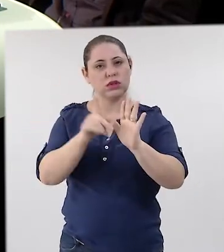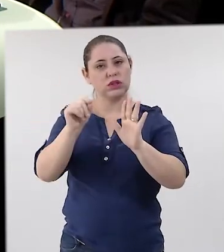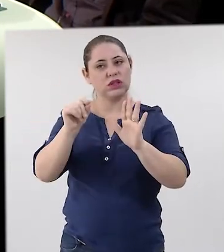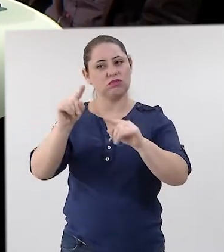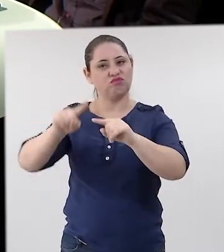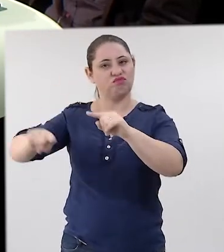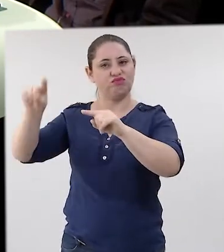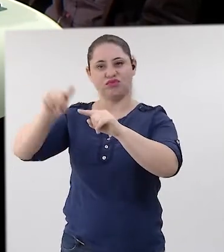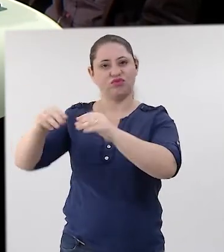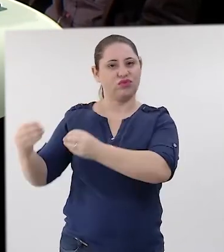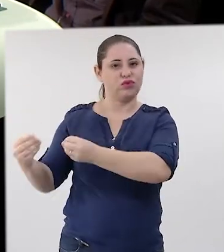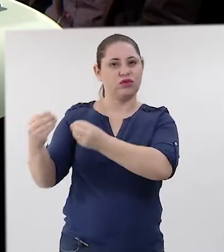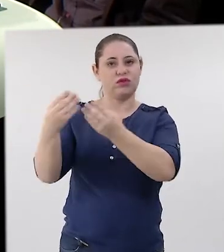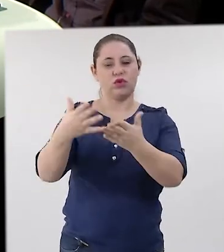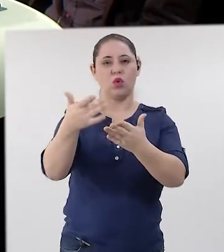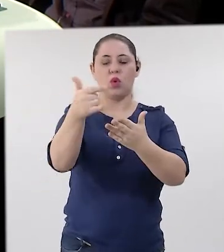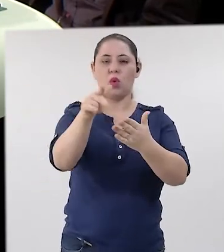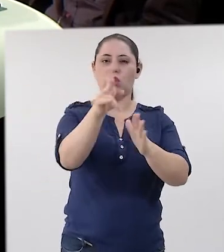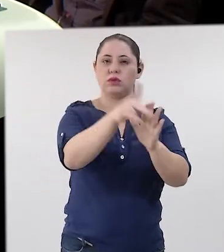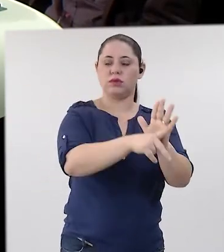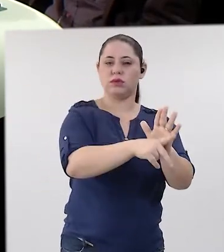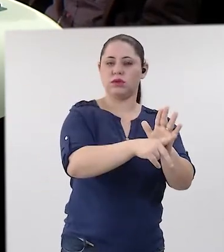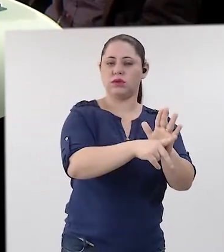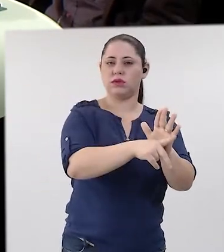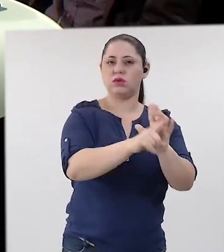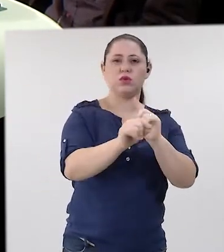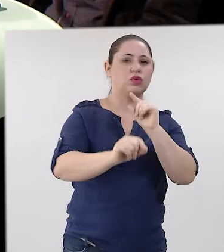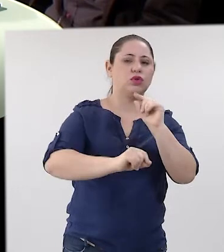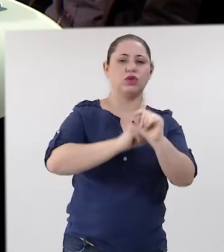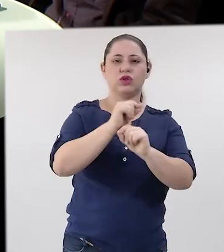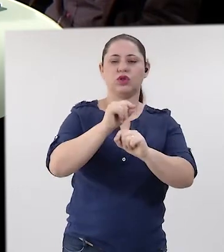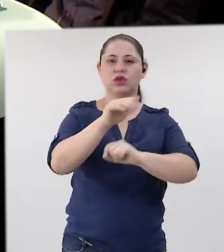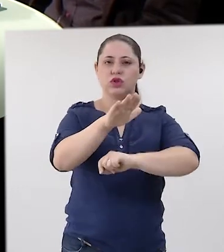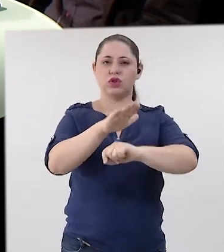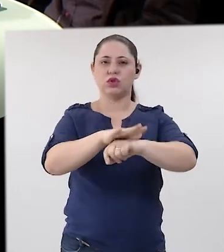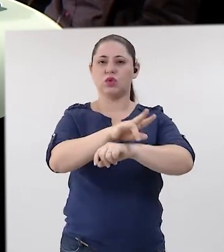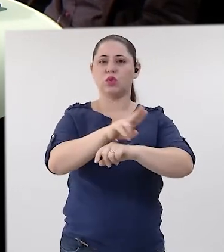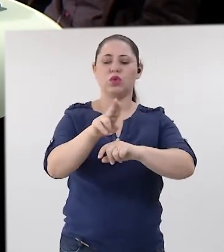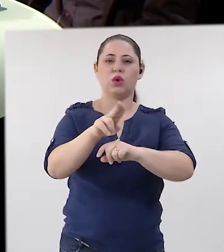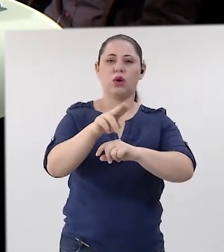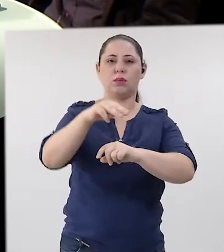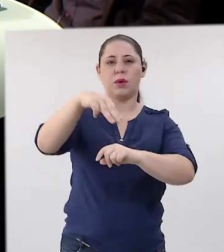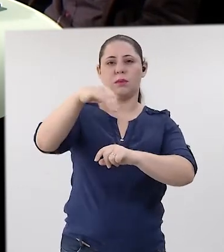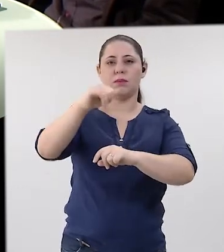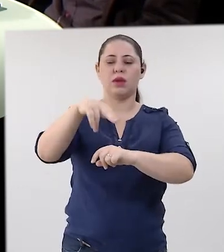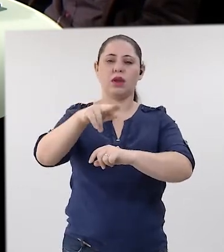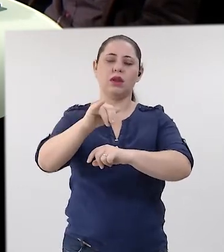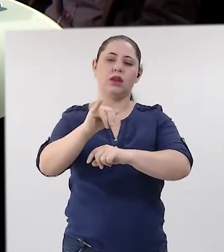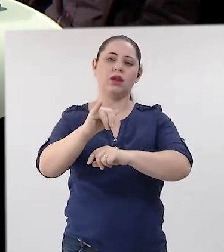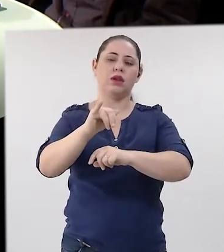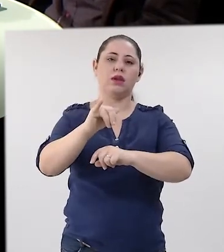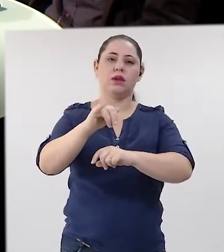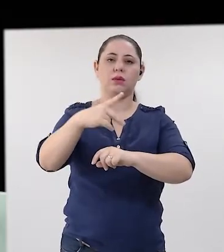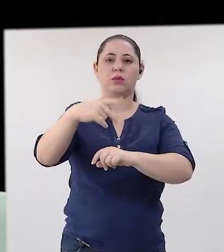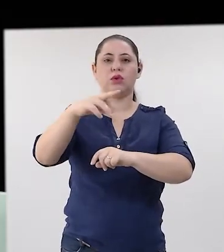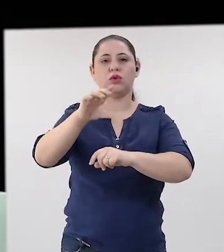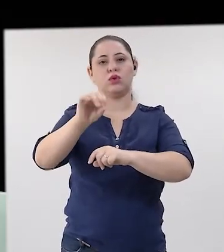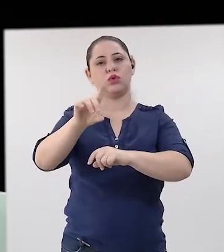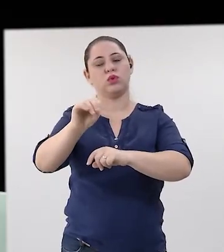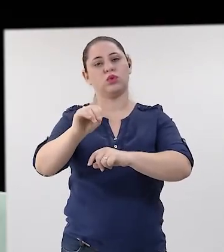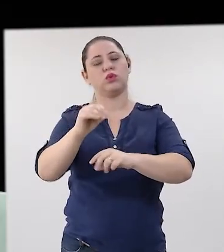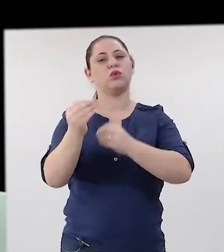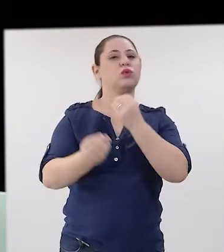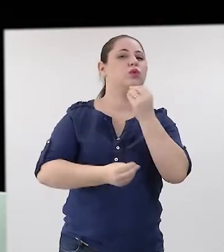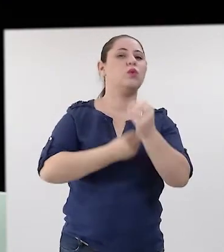que acabou que vocês não entregaram um outro produto que se chama de mínimo produto viável,